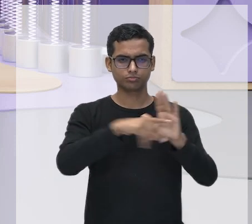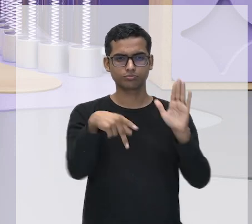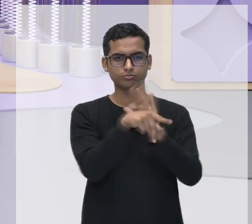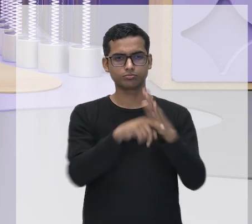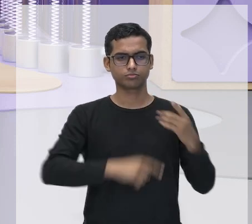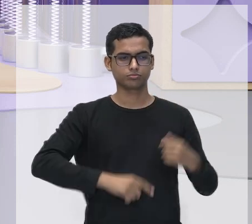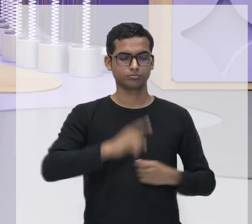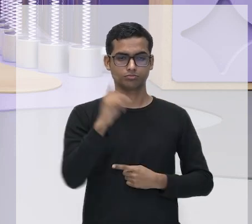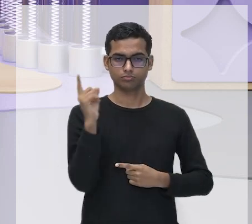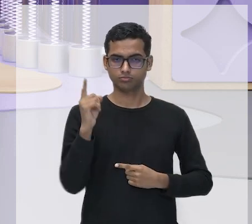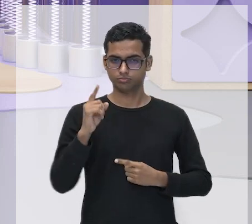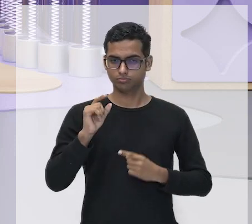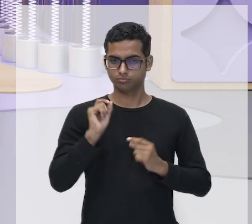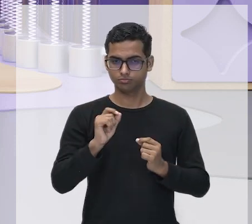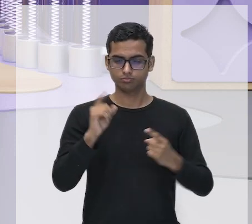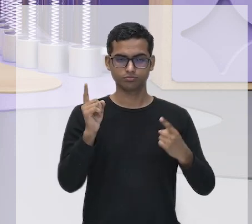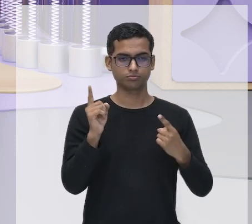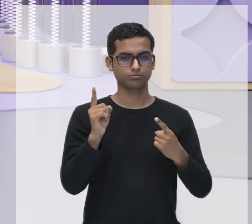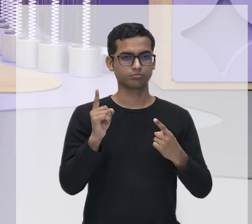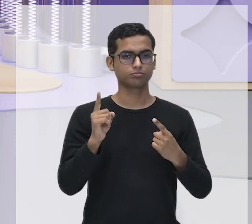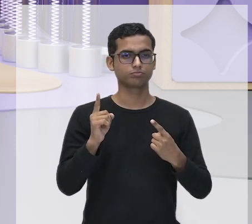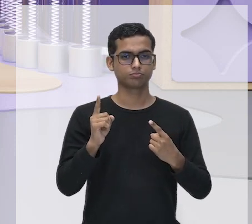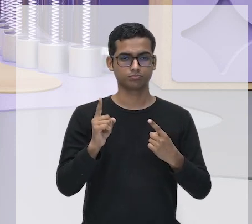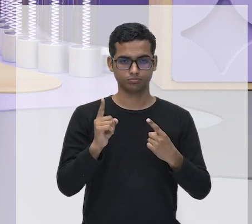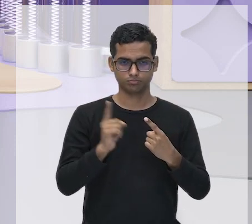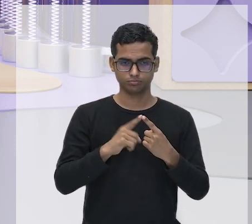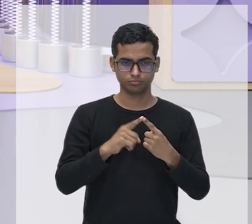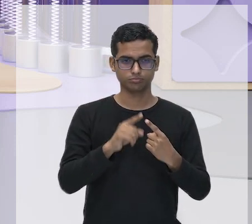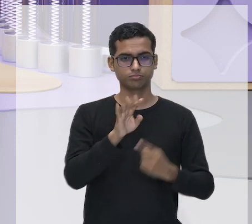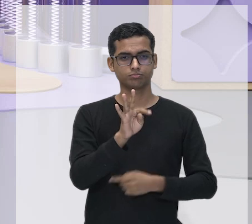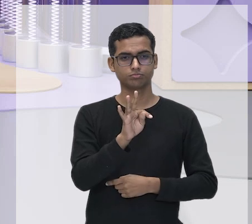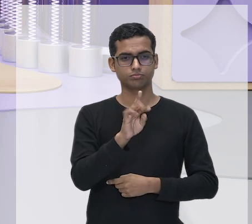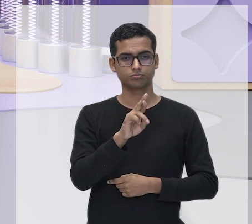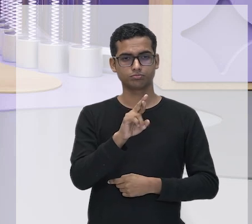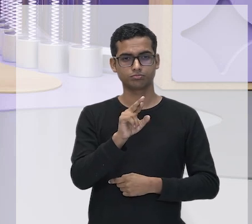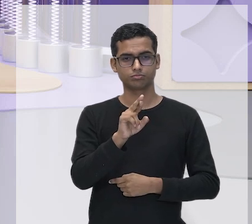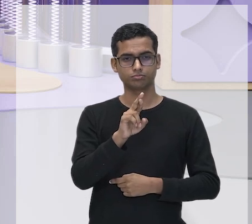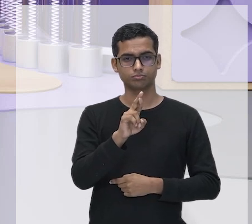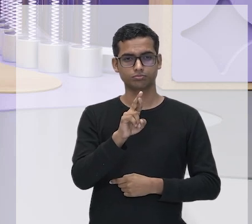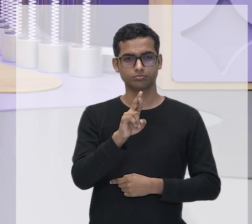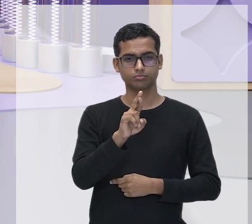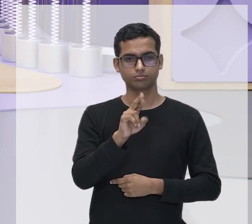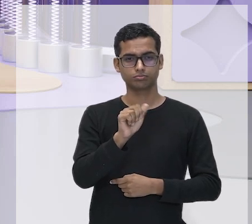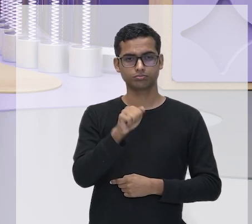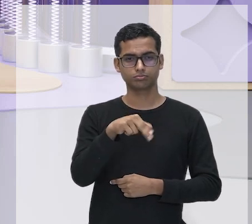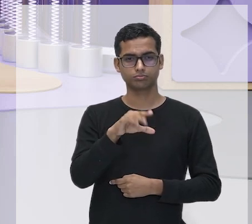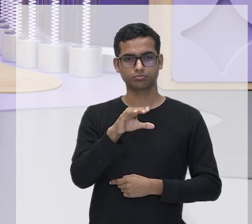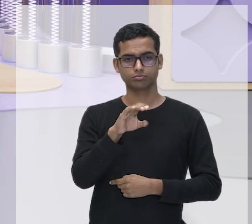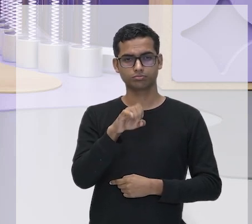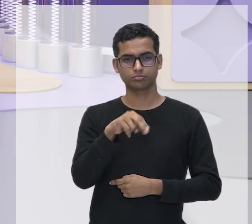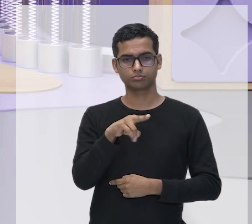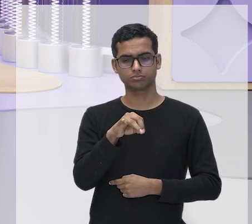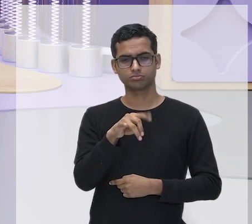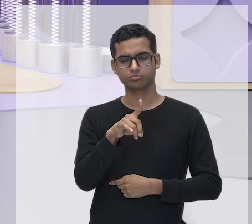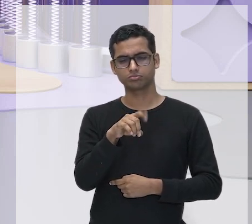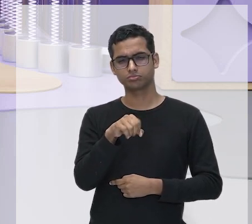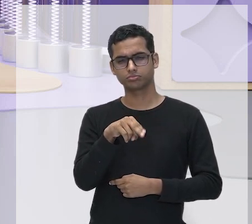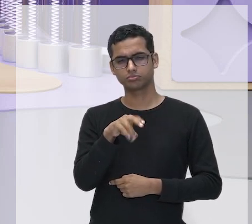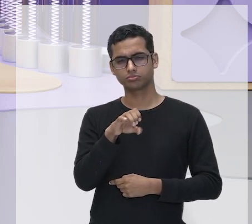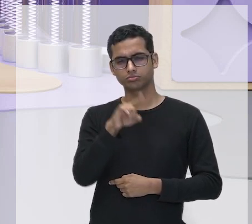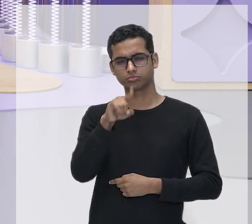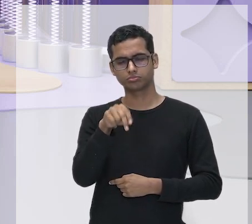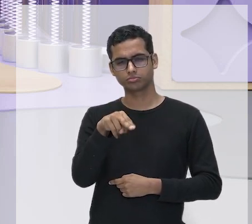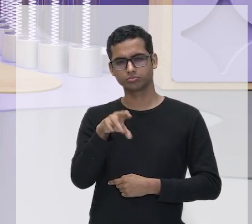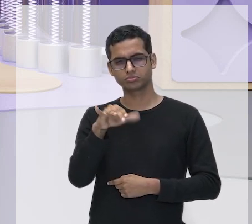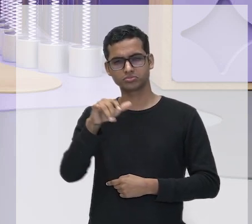não podemos esquecer. A transcendência, como o nome já diz, é algo que transcende o nosso